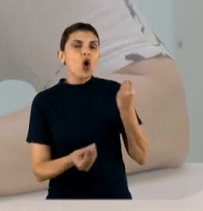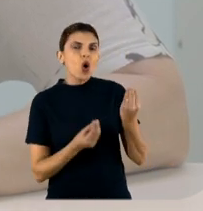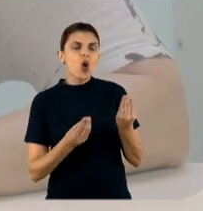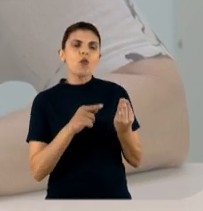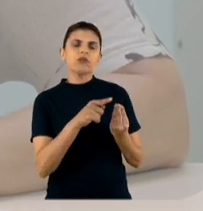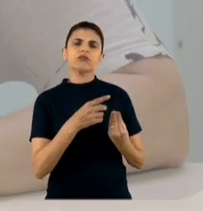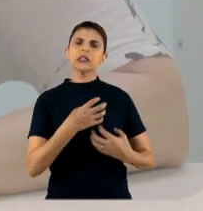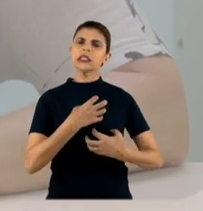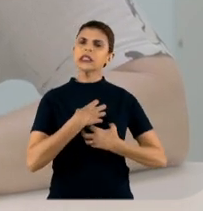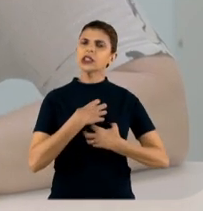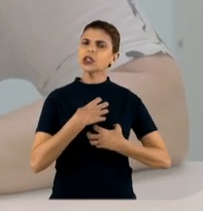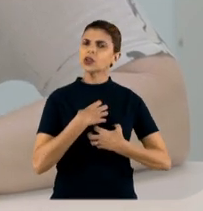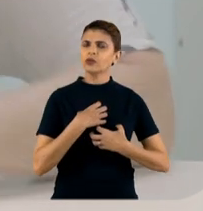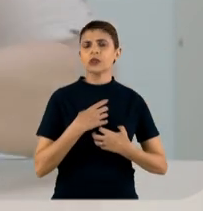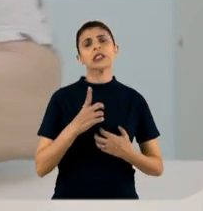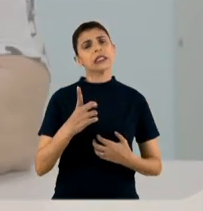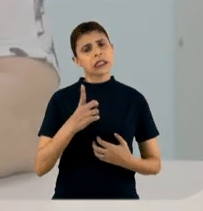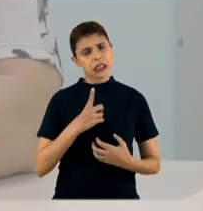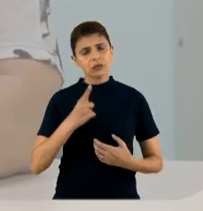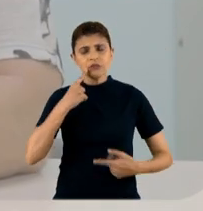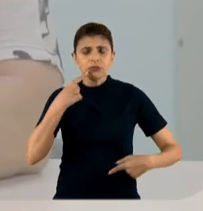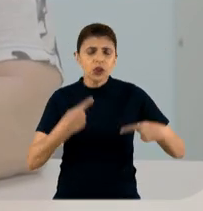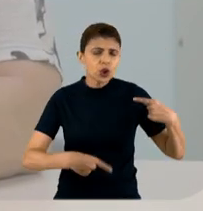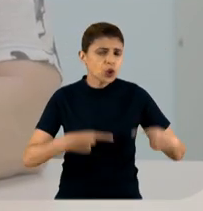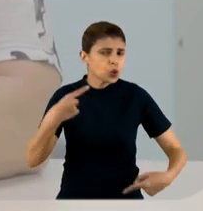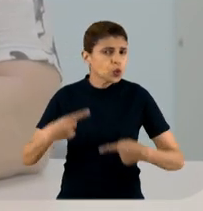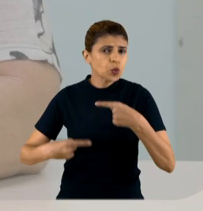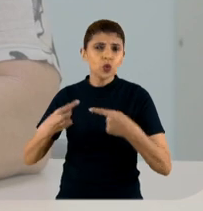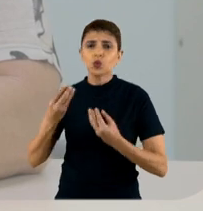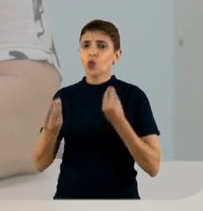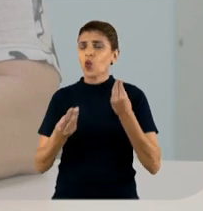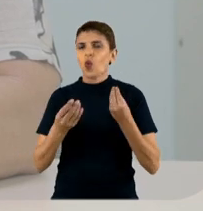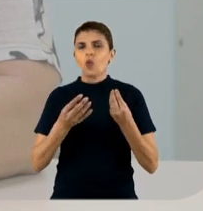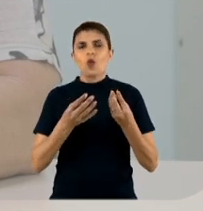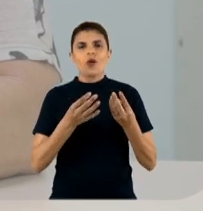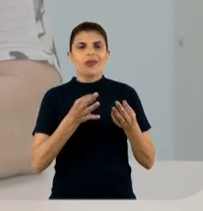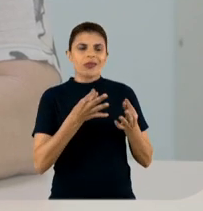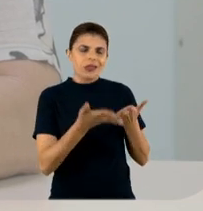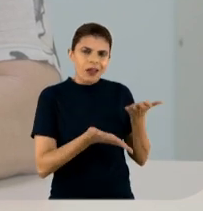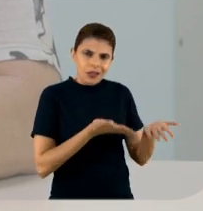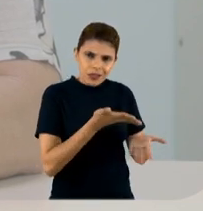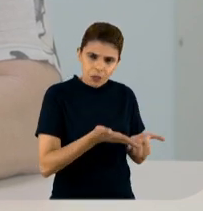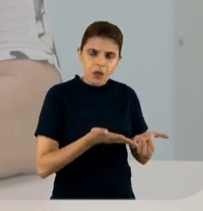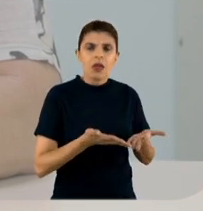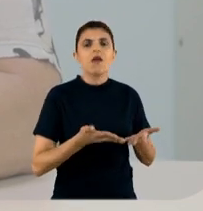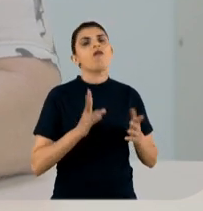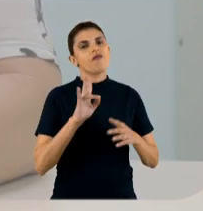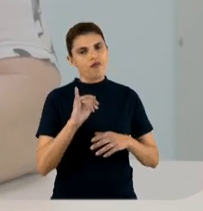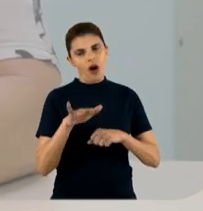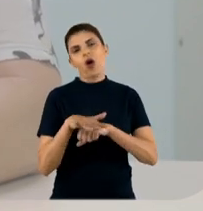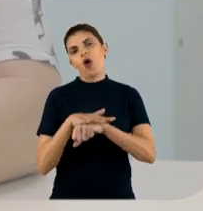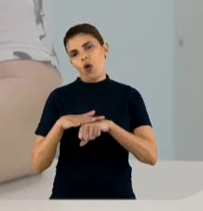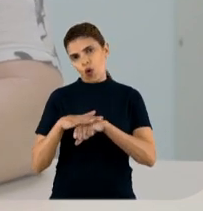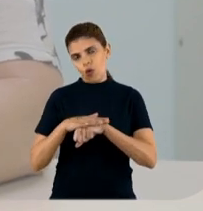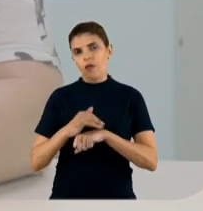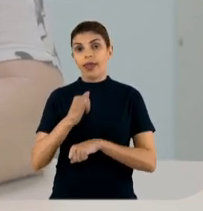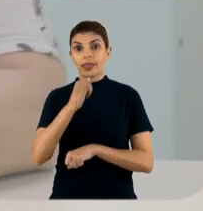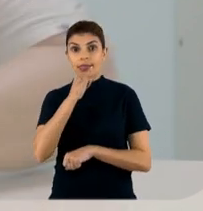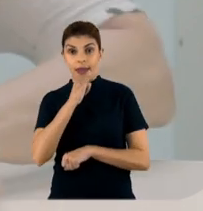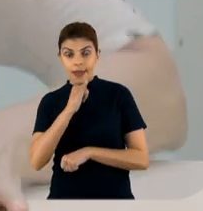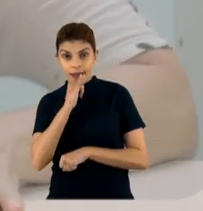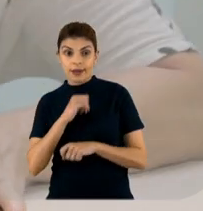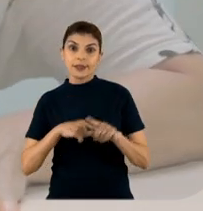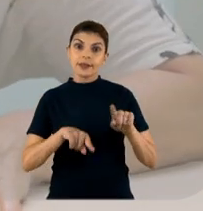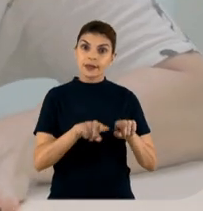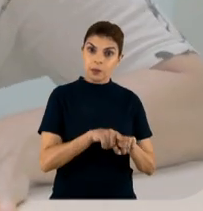de sintomáticos existe muita discussão sobre os tratamentos a gente ainda vai conversar sobre o que tem sido testado